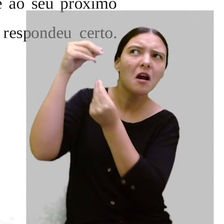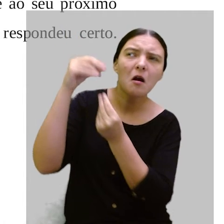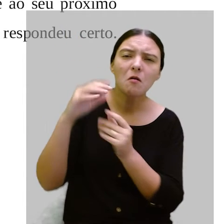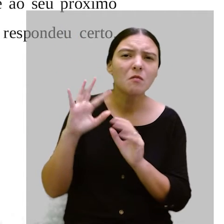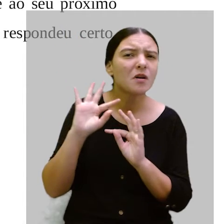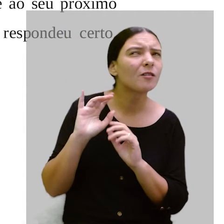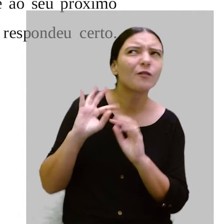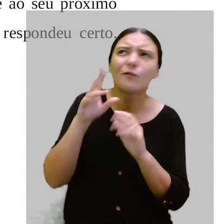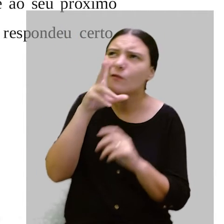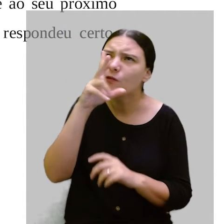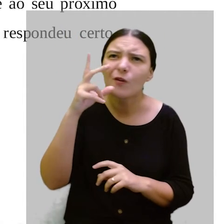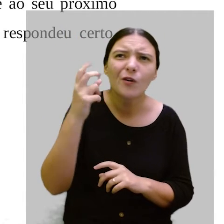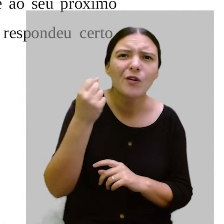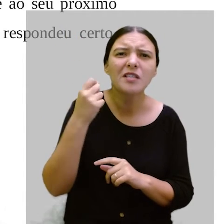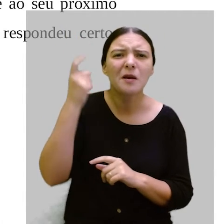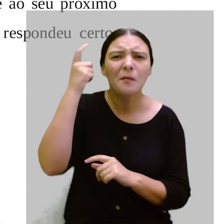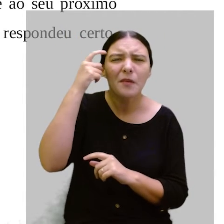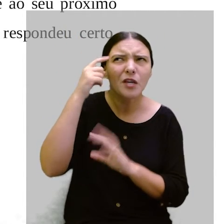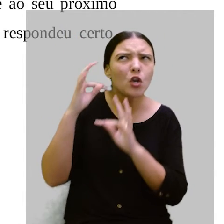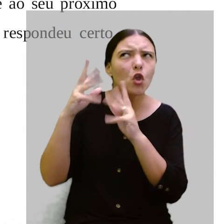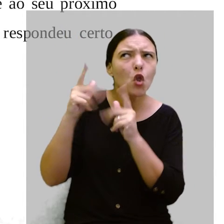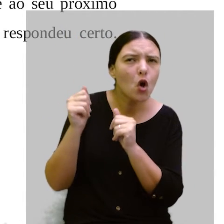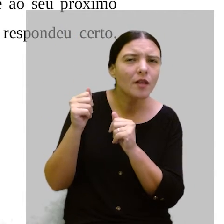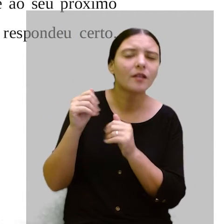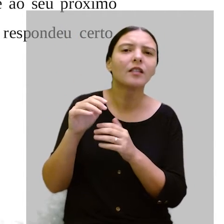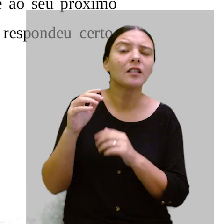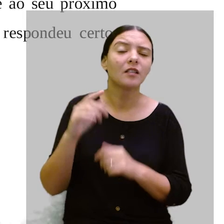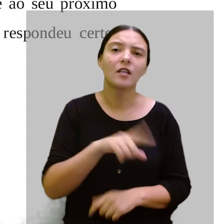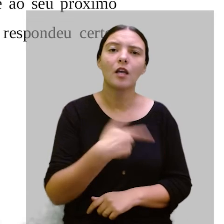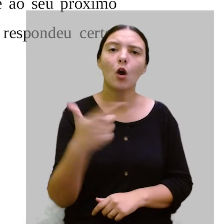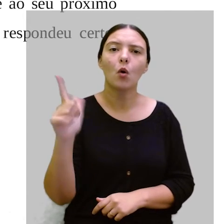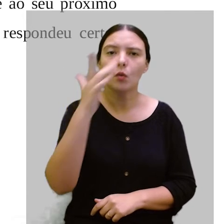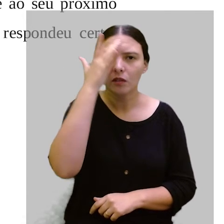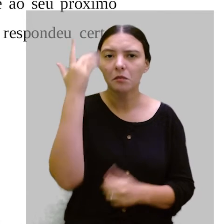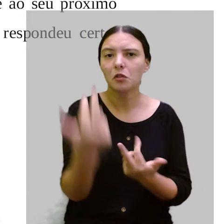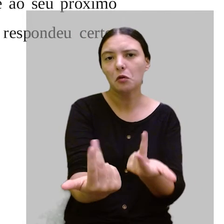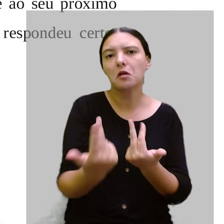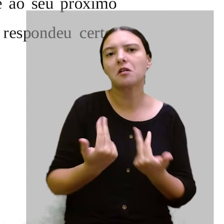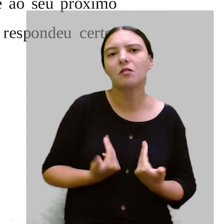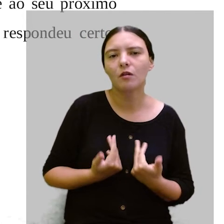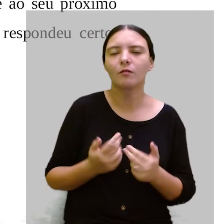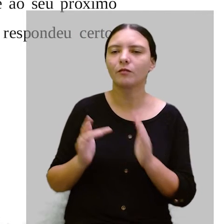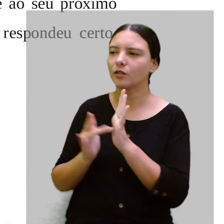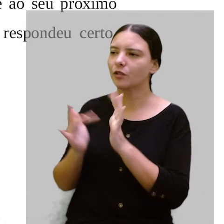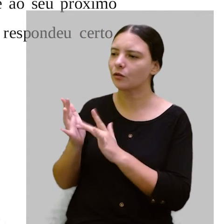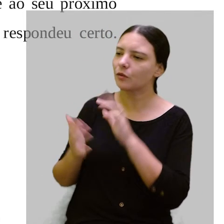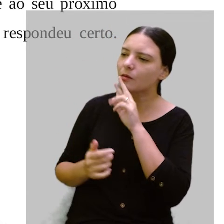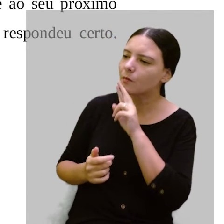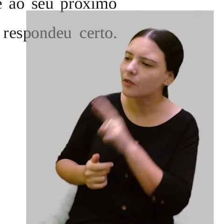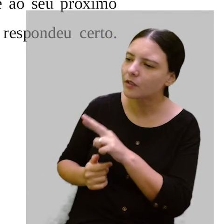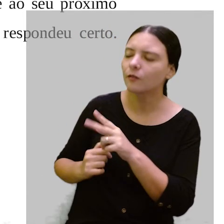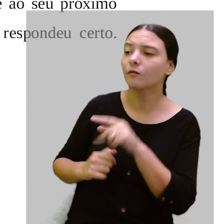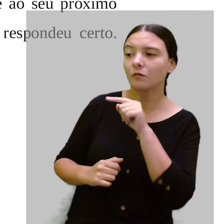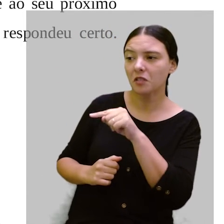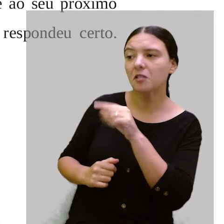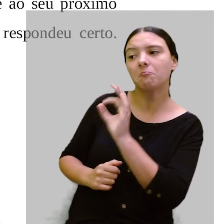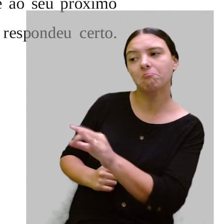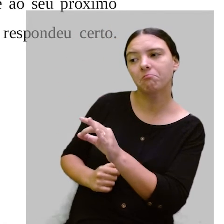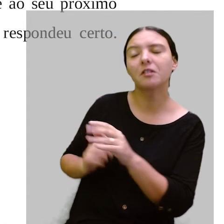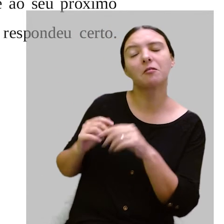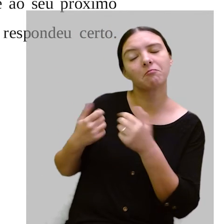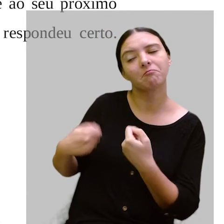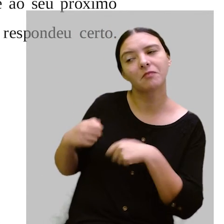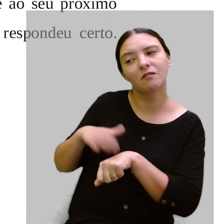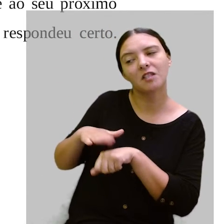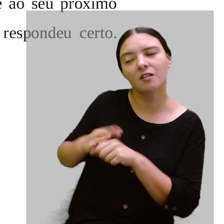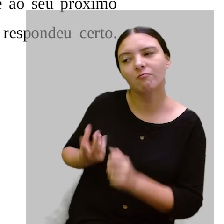toda a sua força, com toda a sua mente. E ao seu próximo como a si mesmo. Jesus lhe disse: você respondeu certo, faça